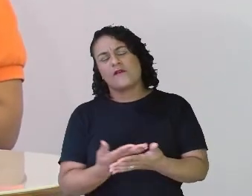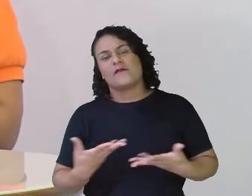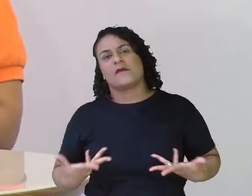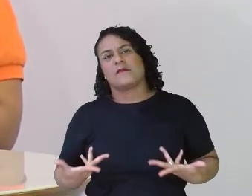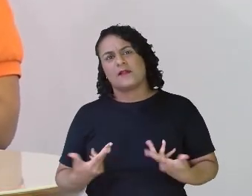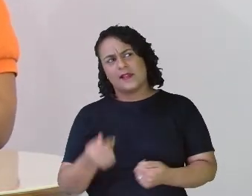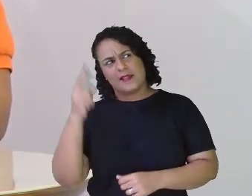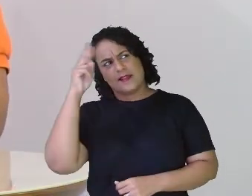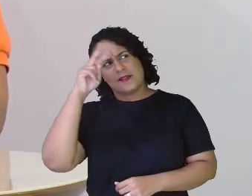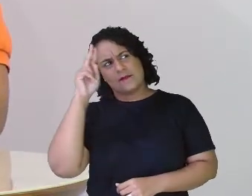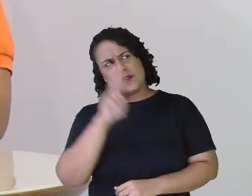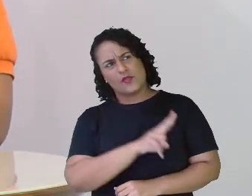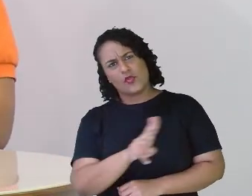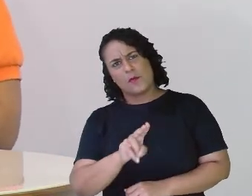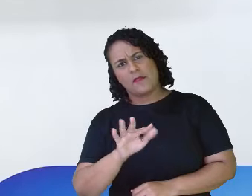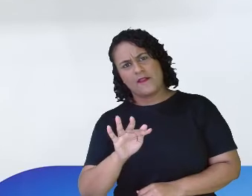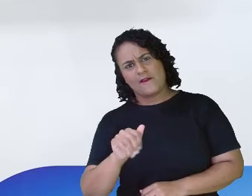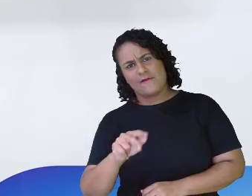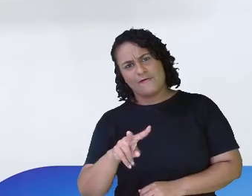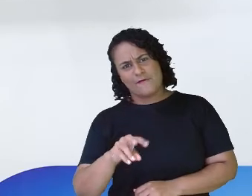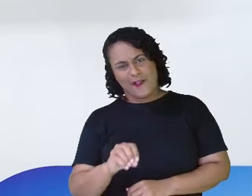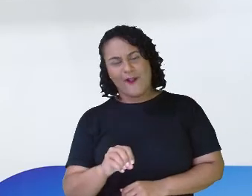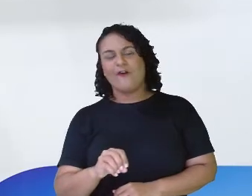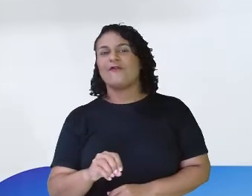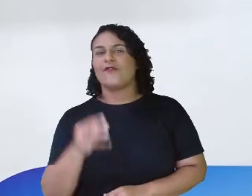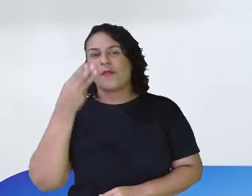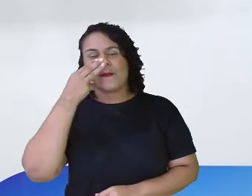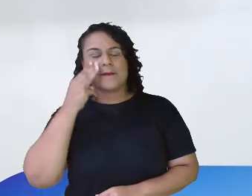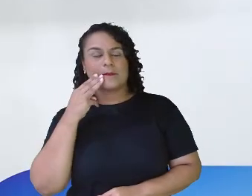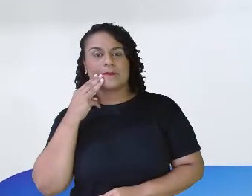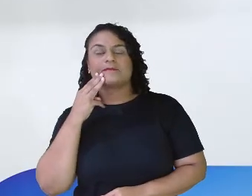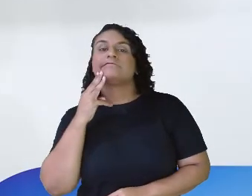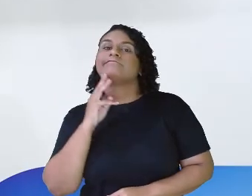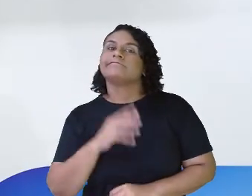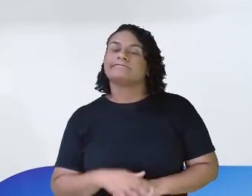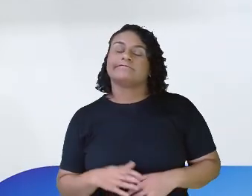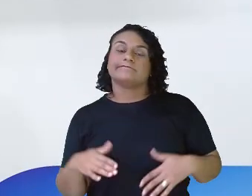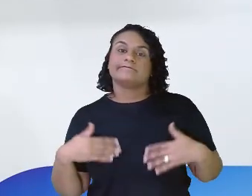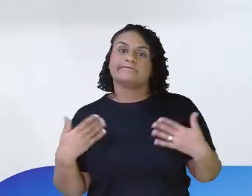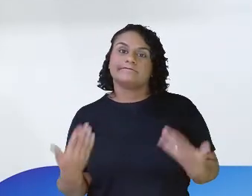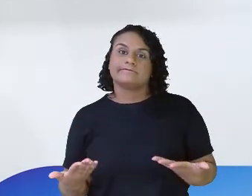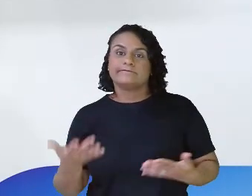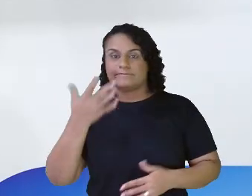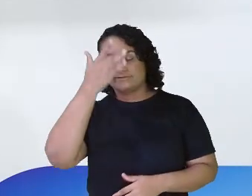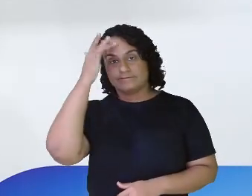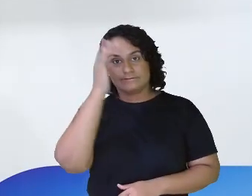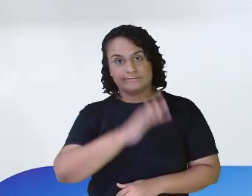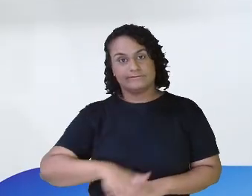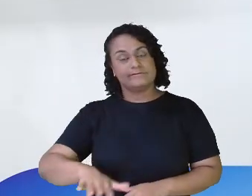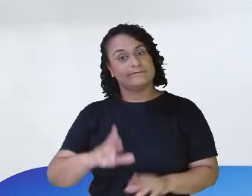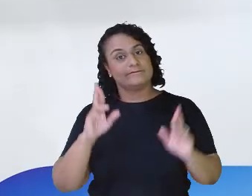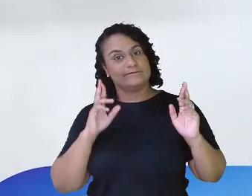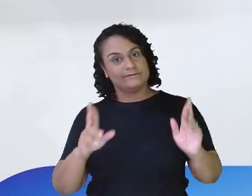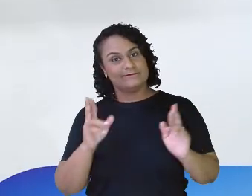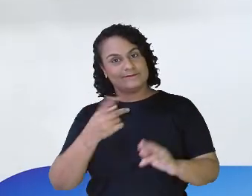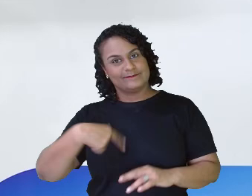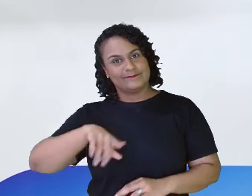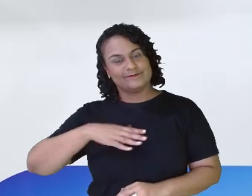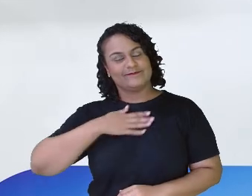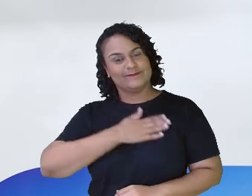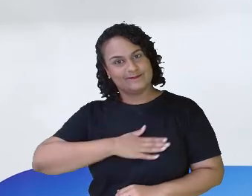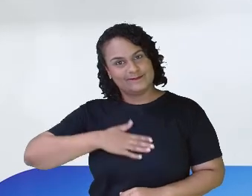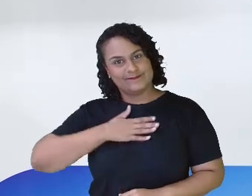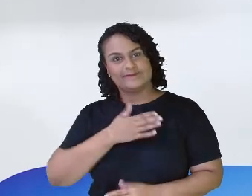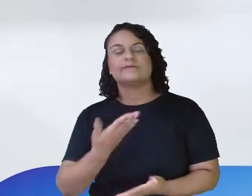né? Lembrou muito bem. E é isso mesmo. Pessoal, espero que vocês tenham gostado